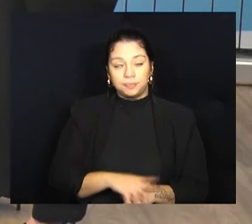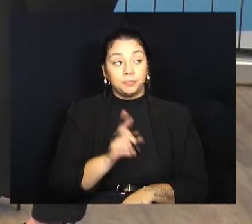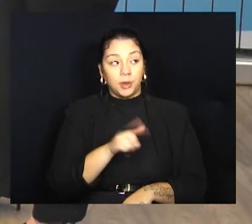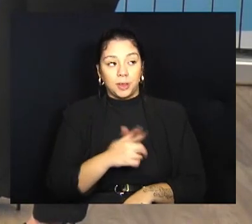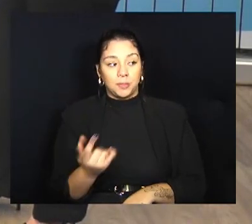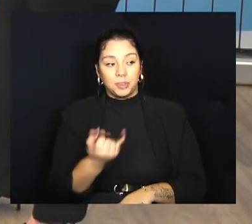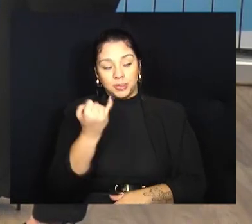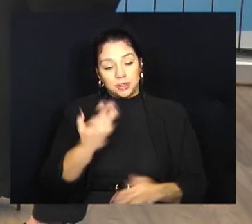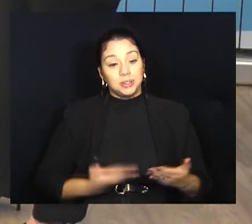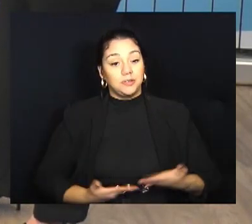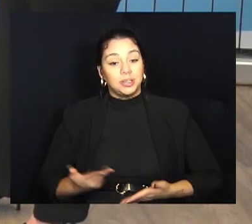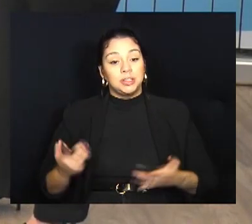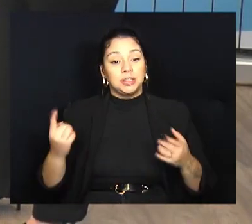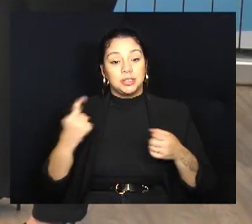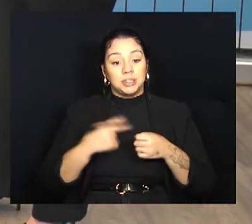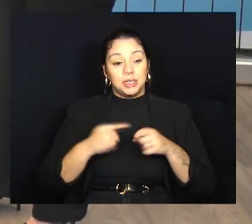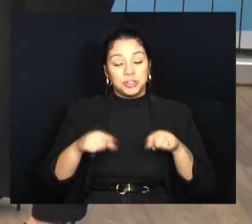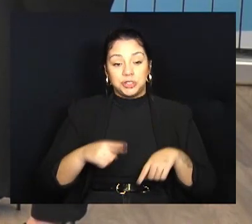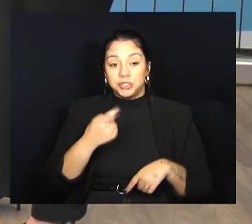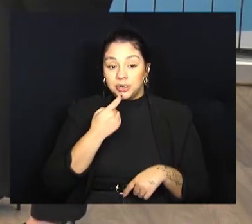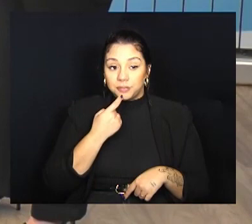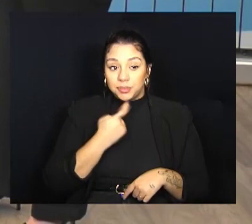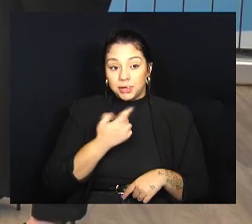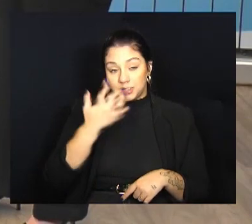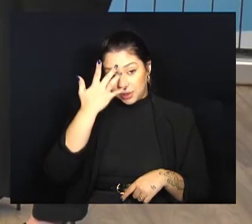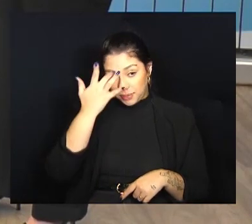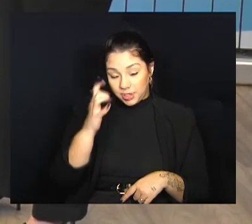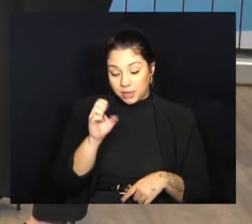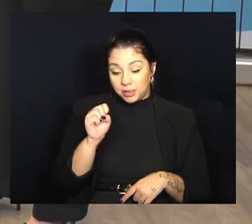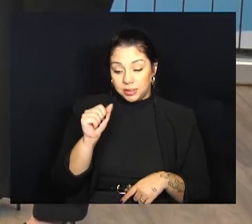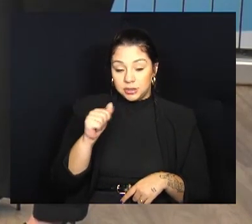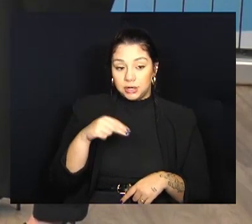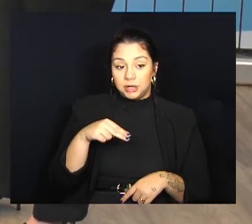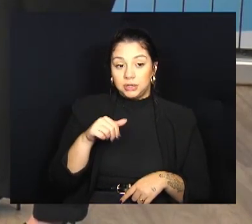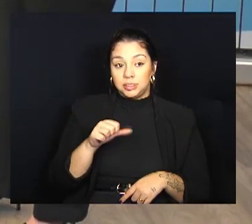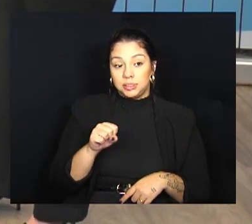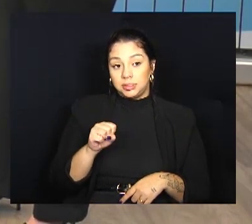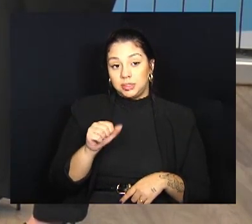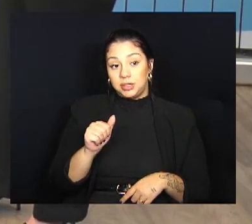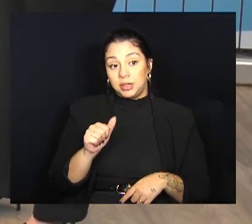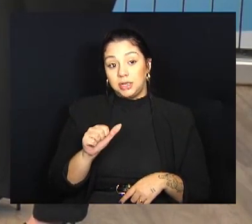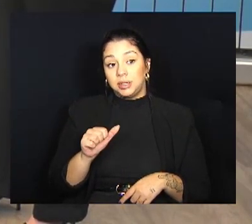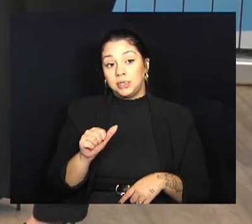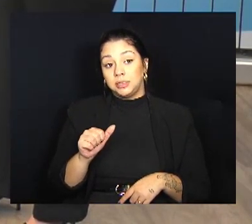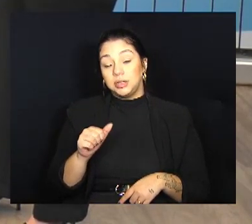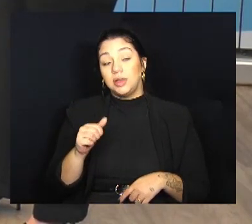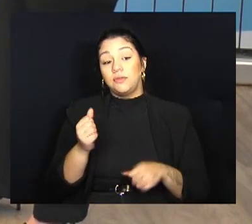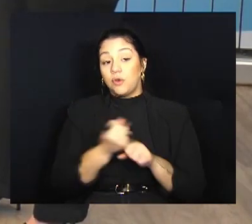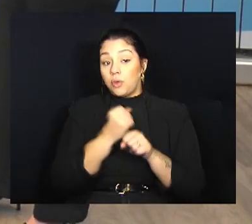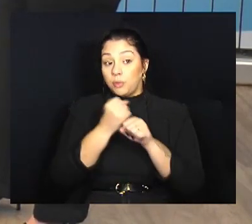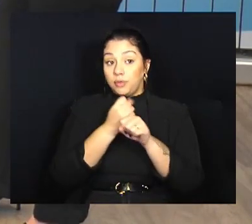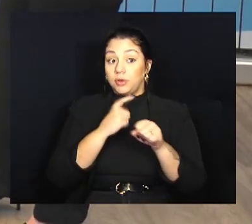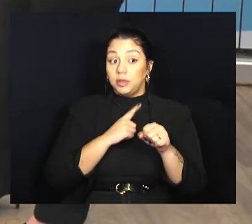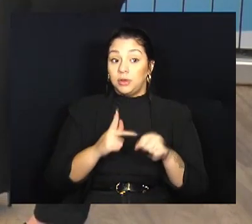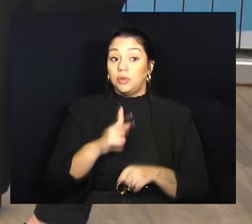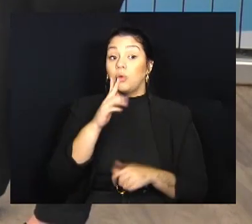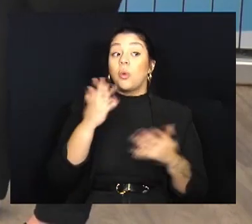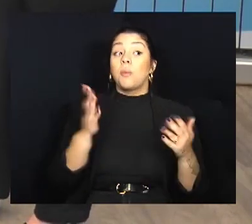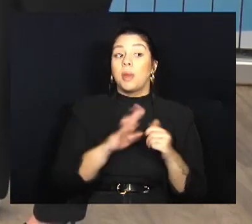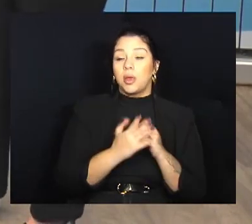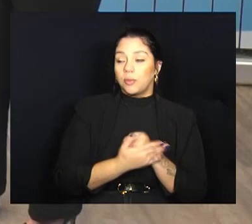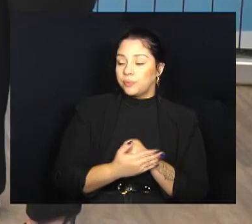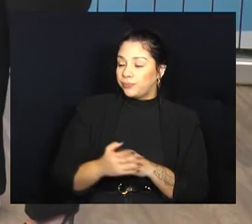para a cidade de Campinas. Amanhã a Sanasa vai realizar uma obra e vai interromper o fornecimento de água para qual bairro, Mirna?